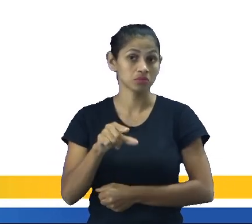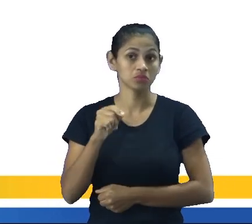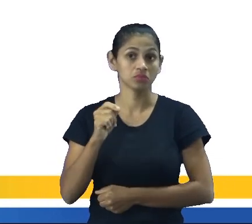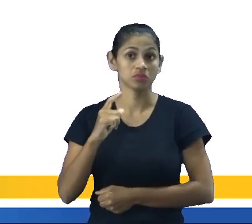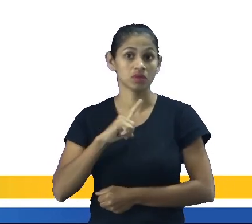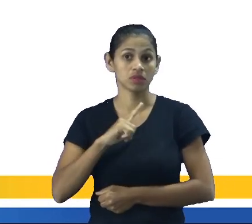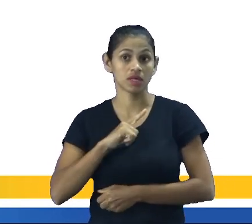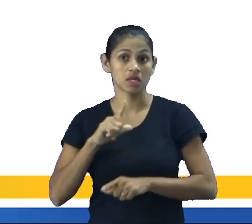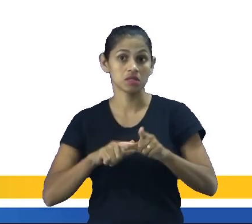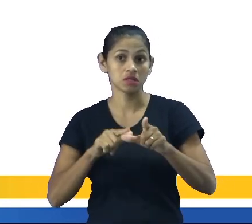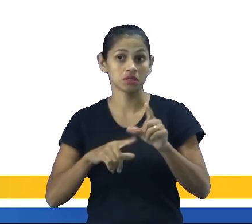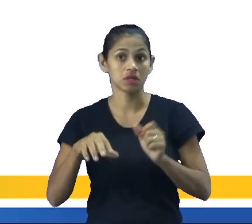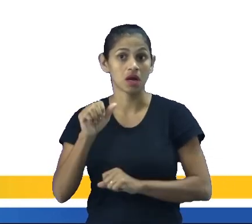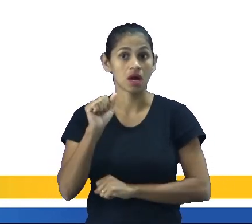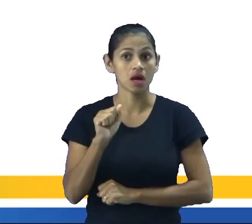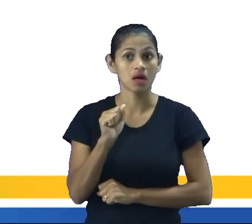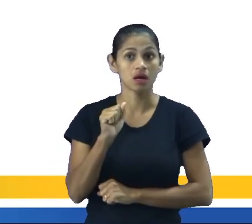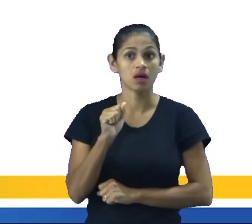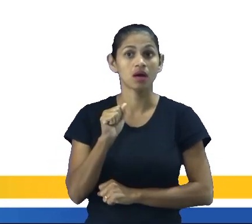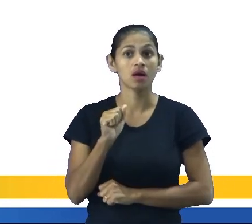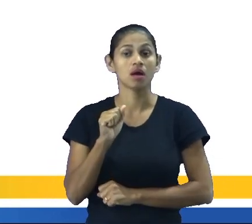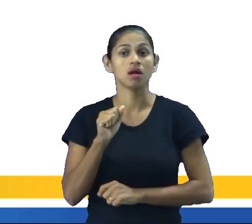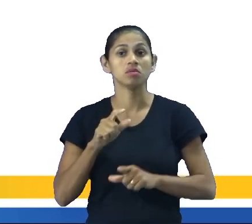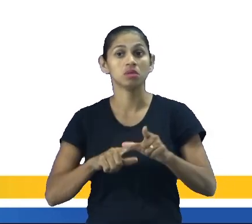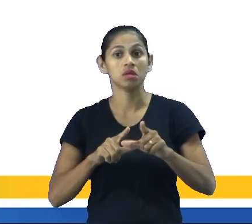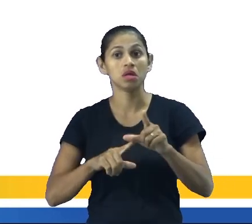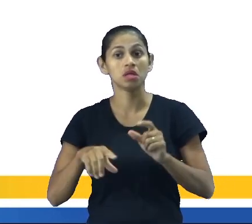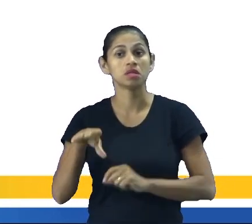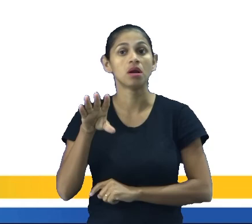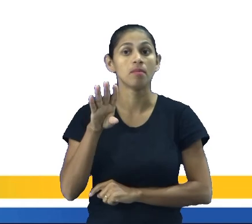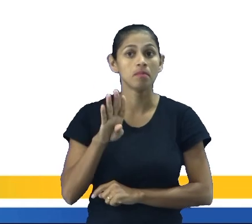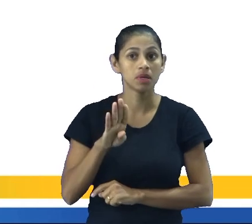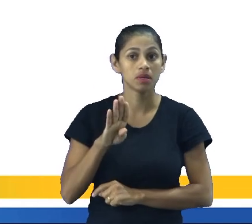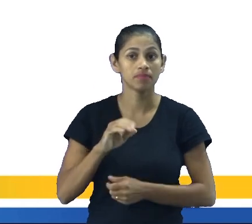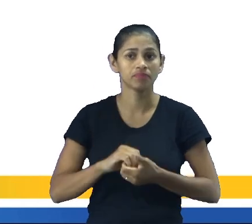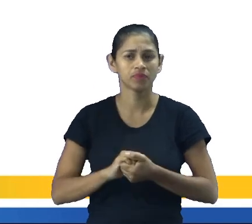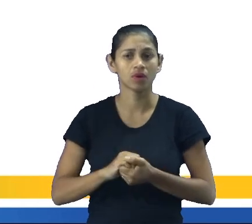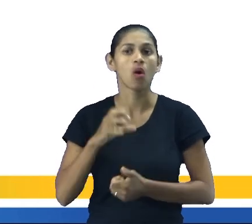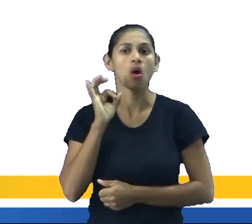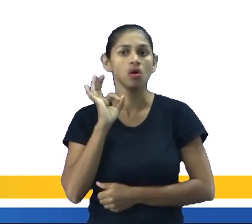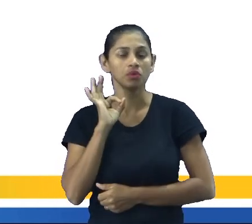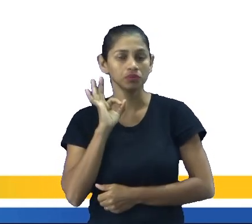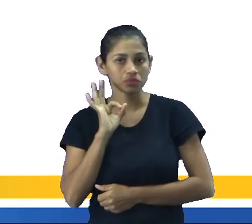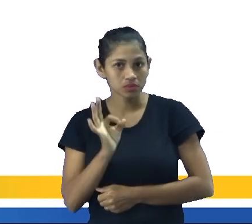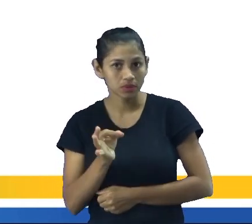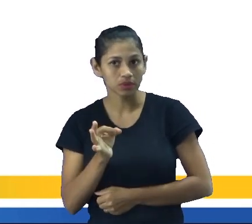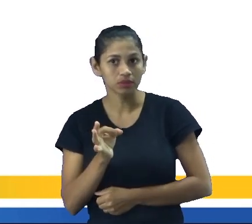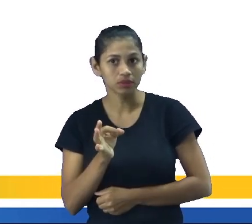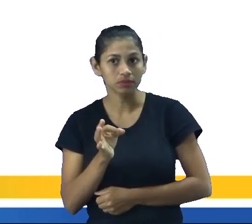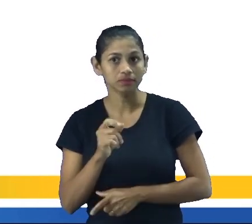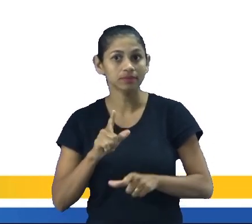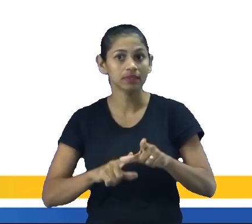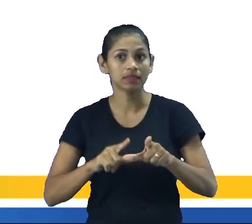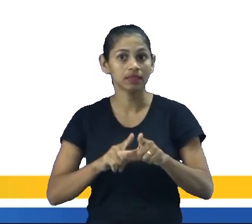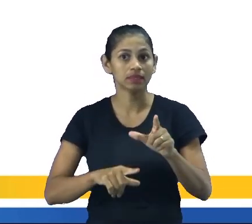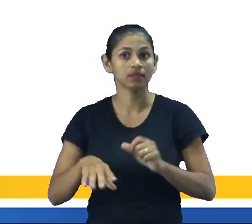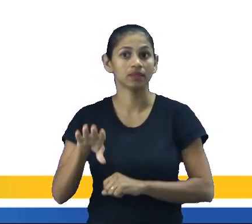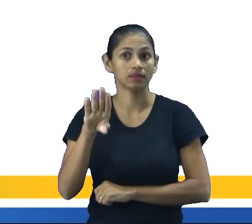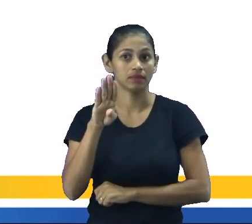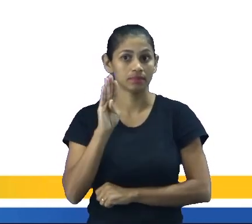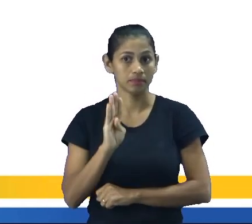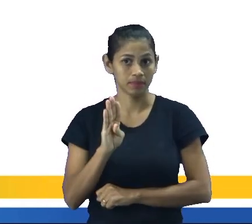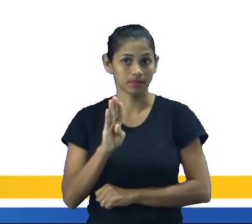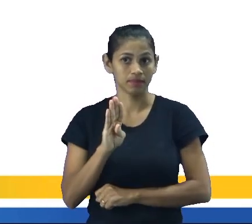éster não, cetona e éster. Então, questão correta, alternativa correta, letra